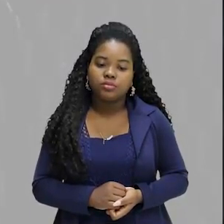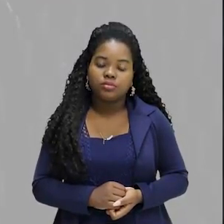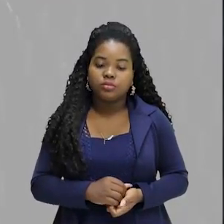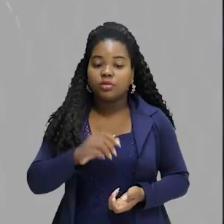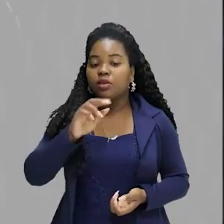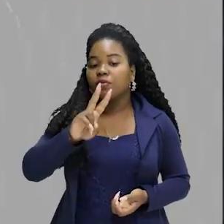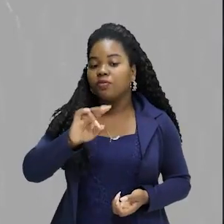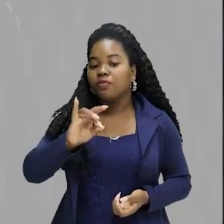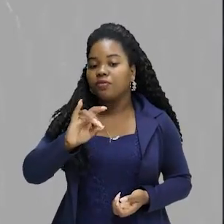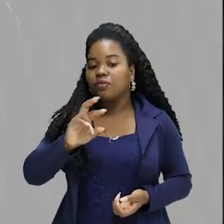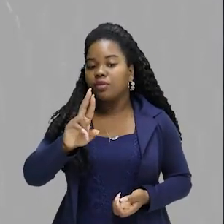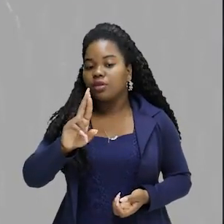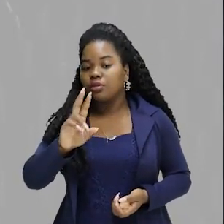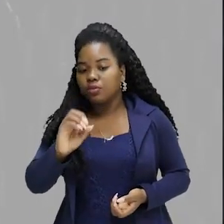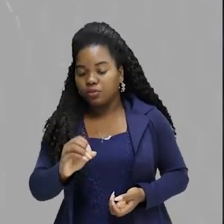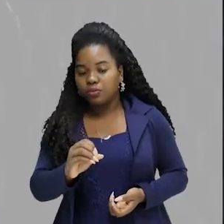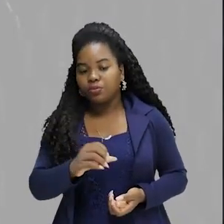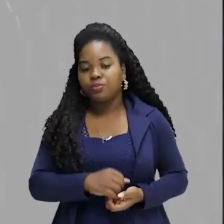utilizada para a gente